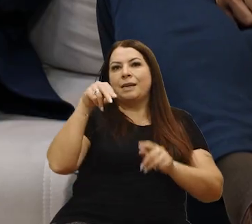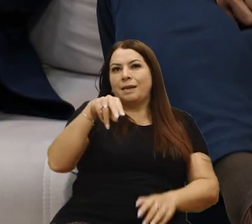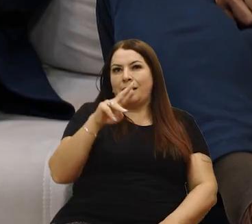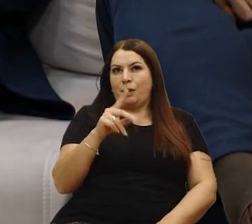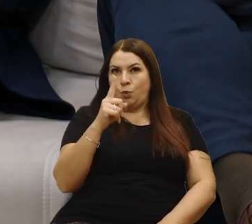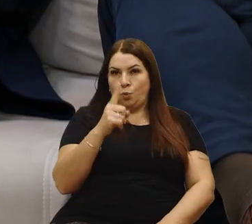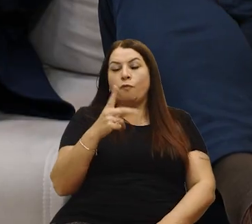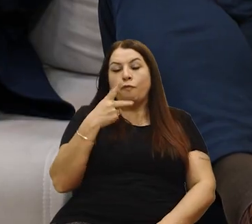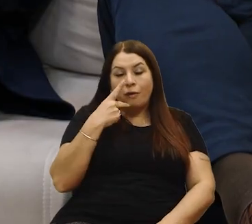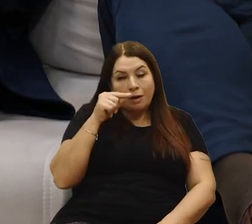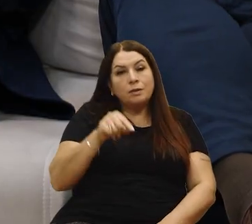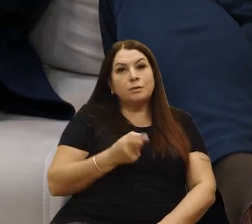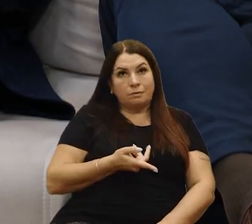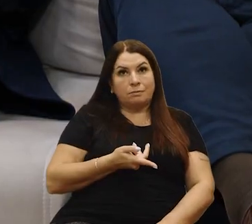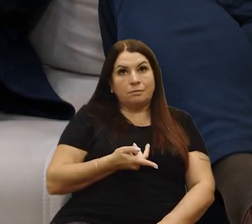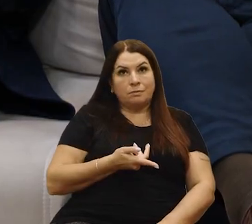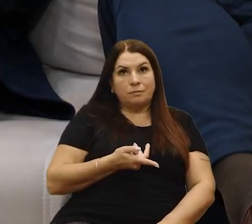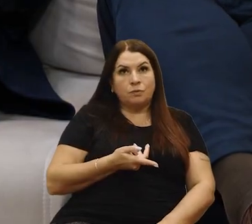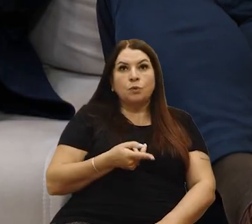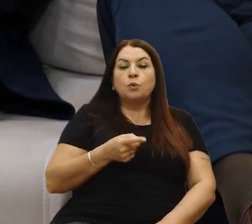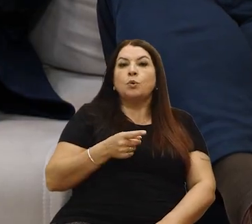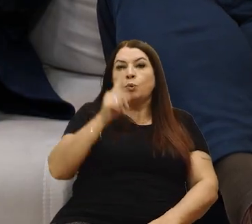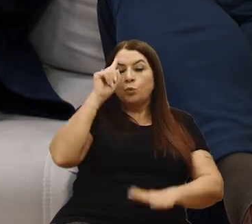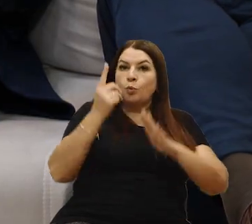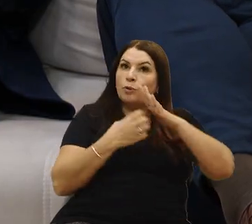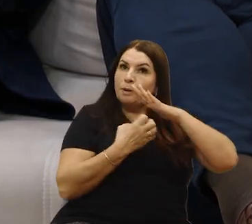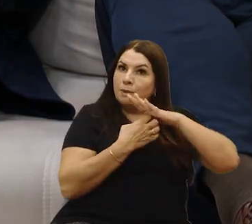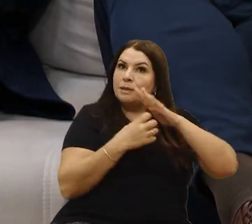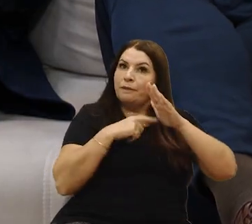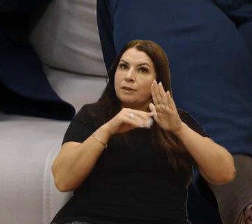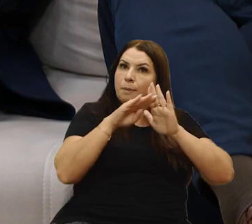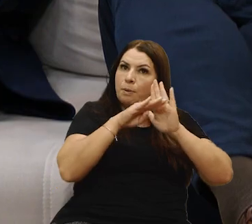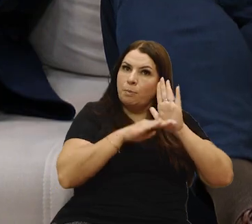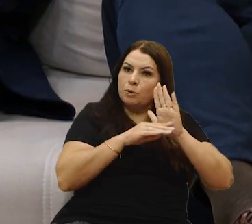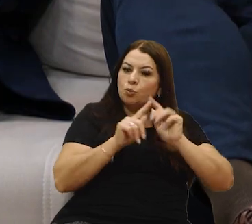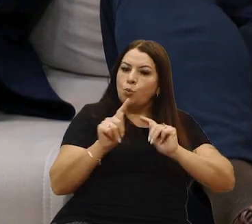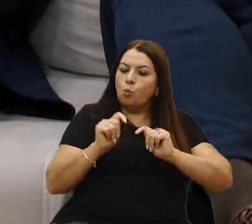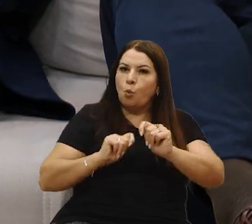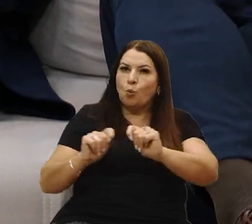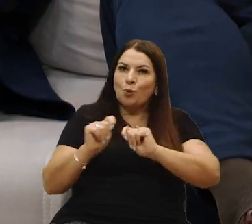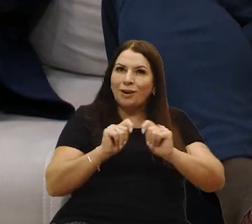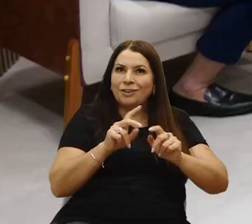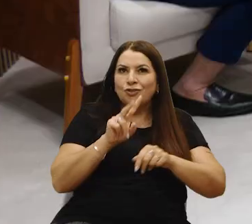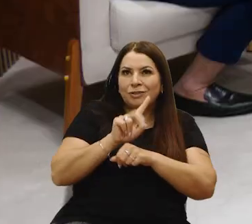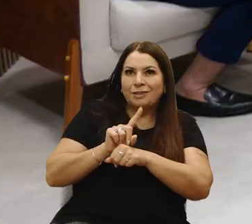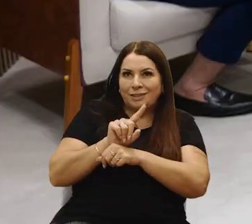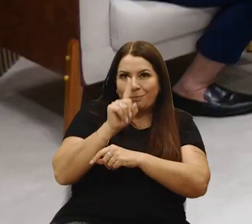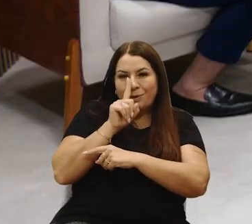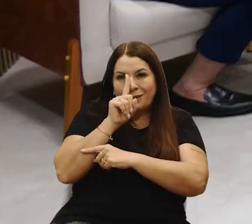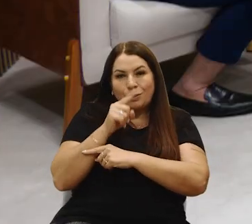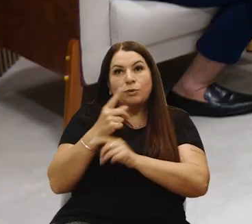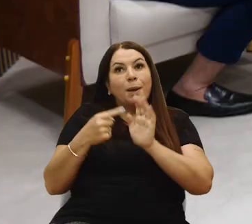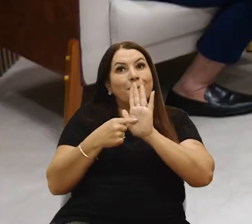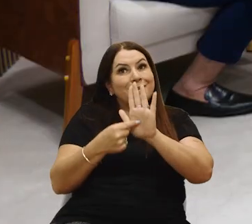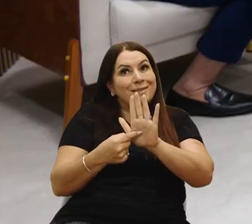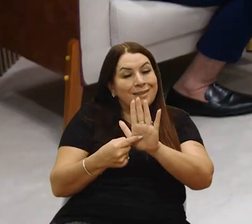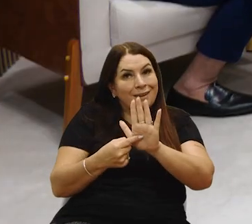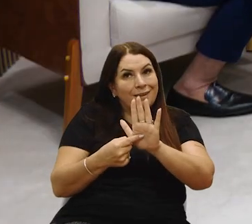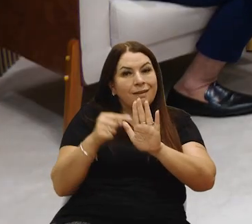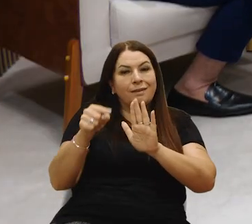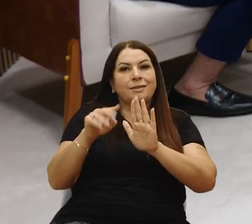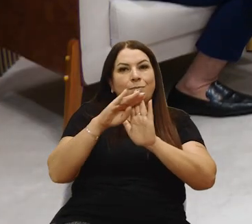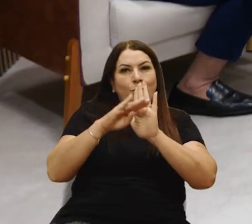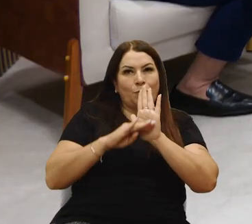NR1 diz isso, diz que o empregador tem que fazer o programa de gerenciamento de riscos e tem que apresentar